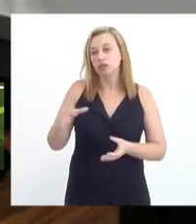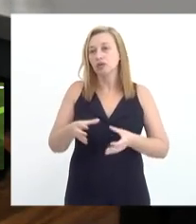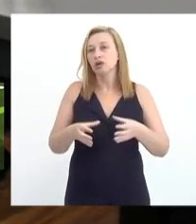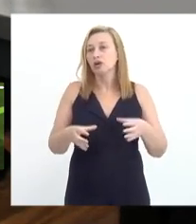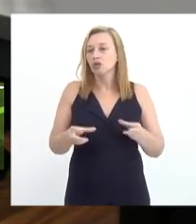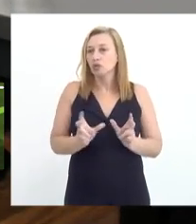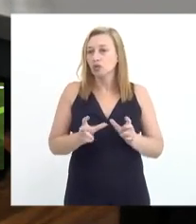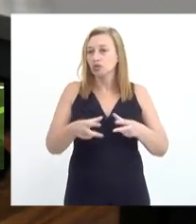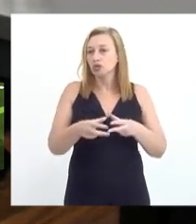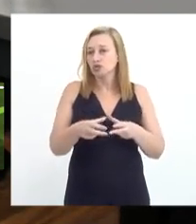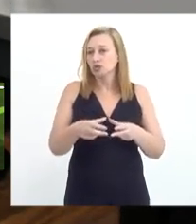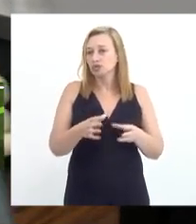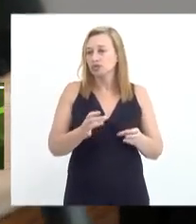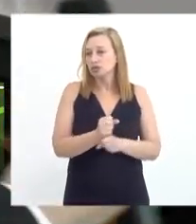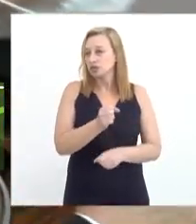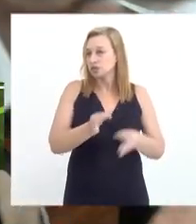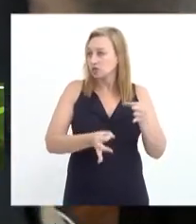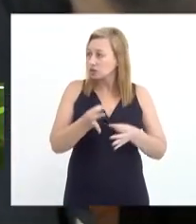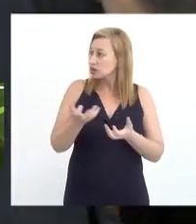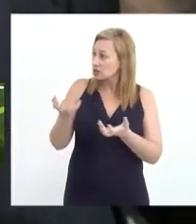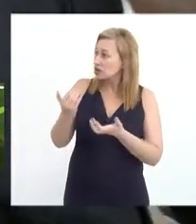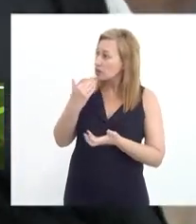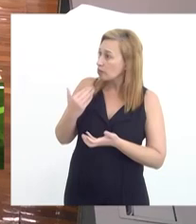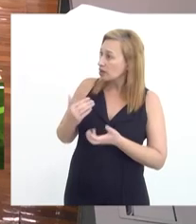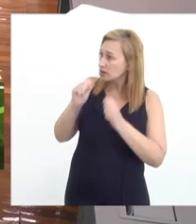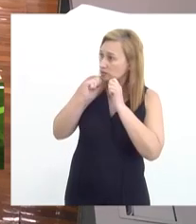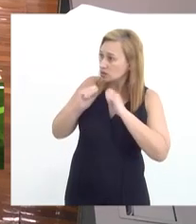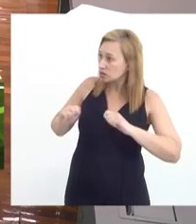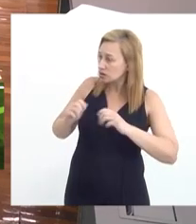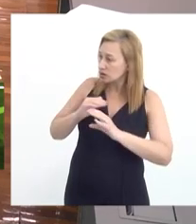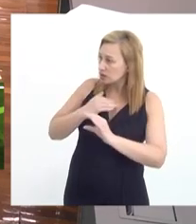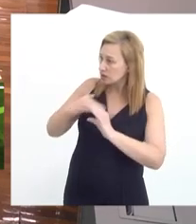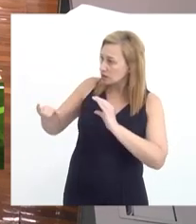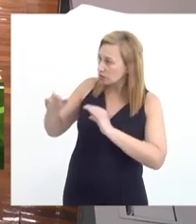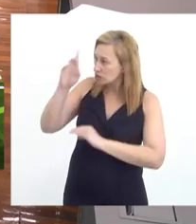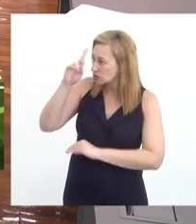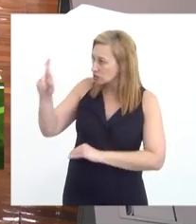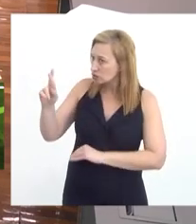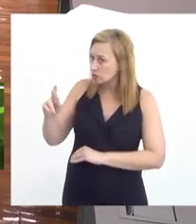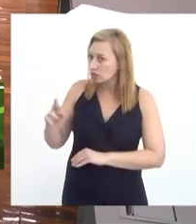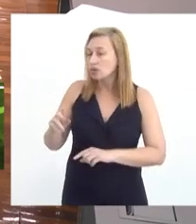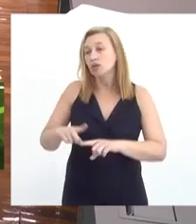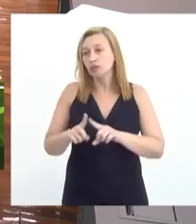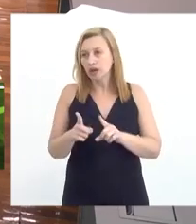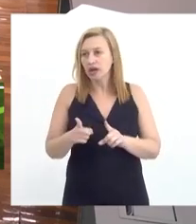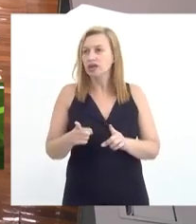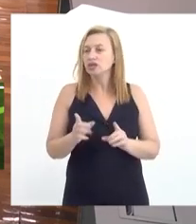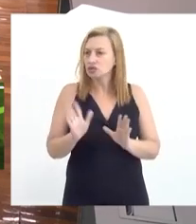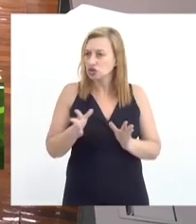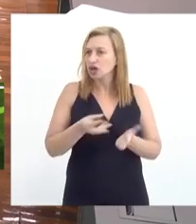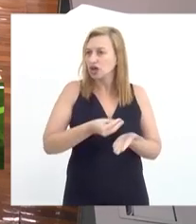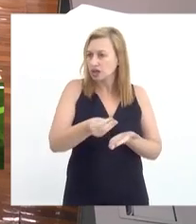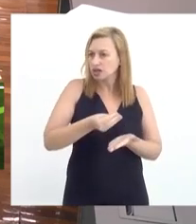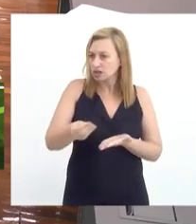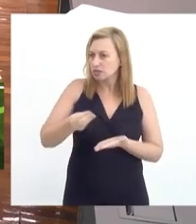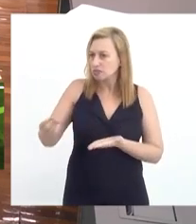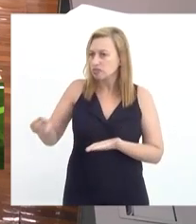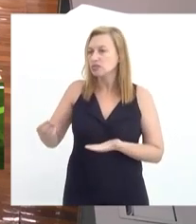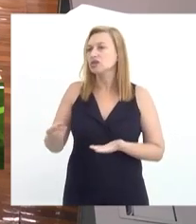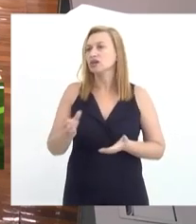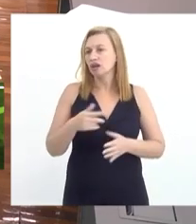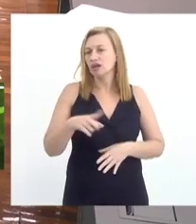Se vossa excelência Quiser Eu peço Para minha assessoria Mandar para o senhor Mas eu disponibilizei O que eu recebi Eu botei lá